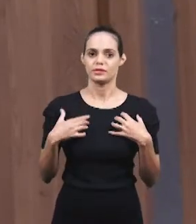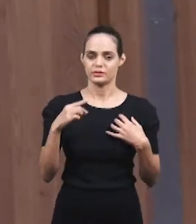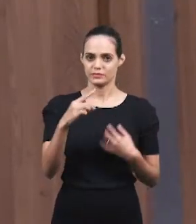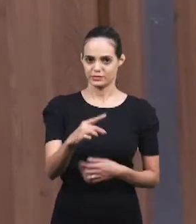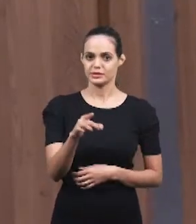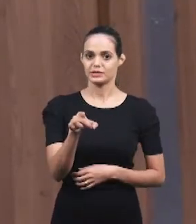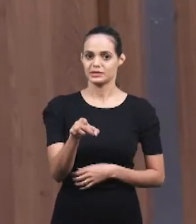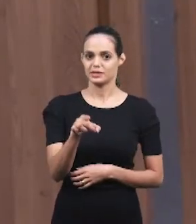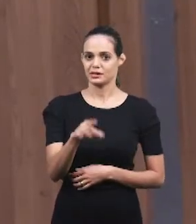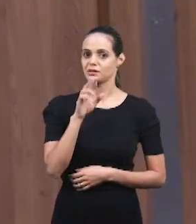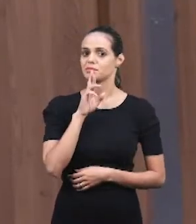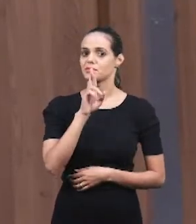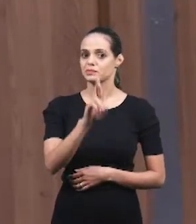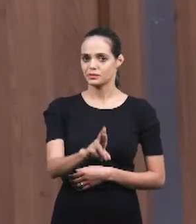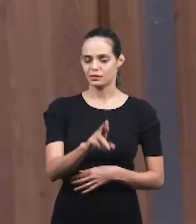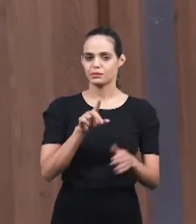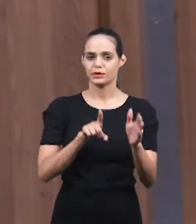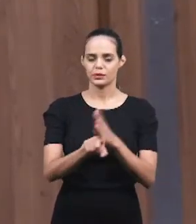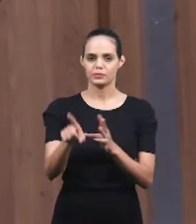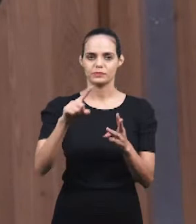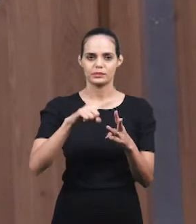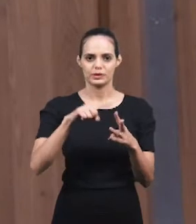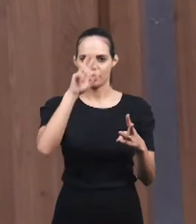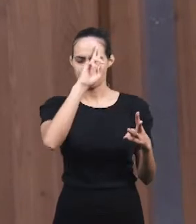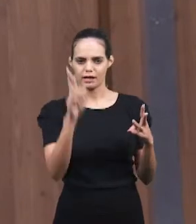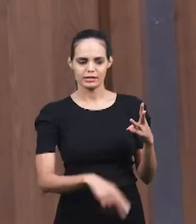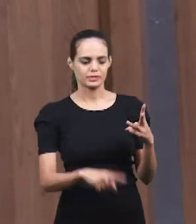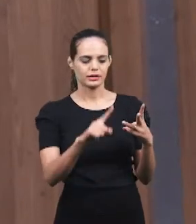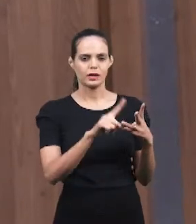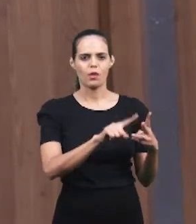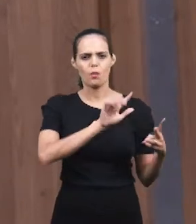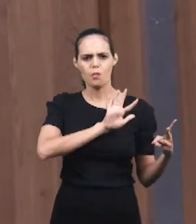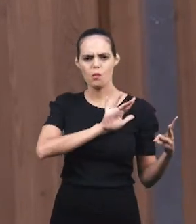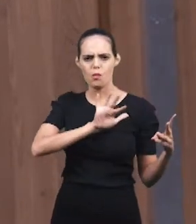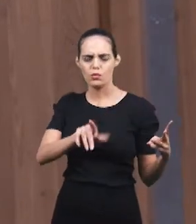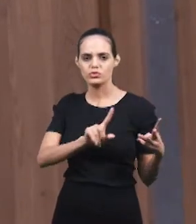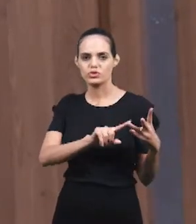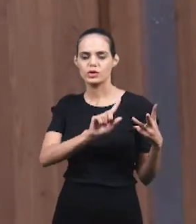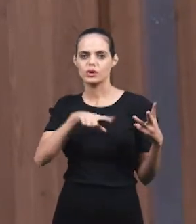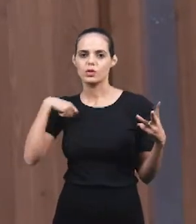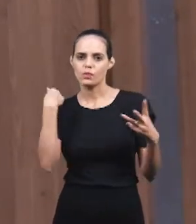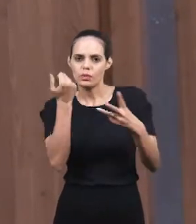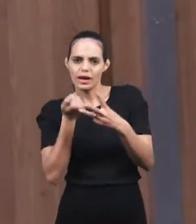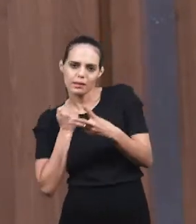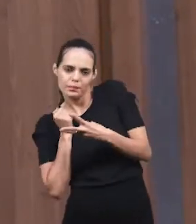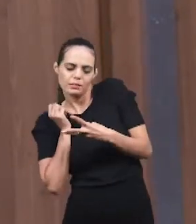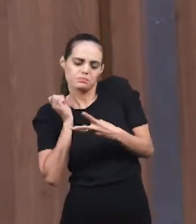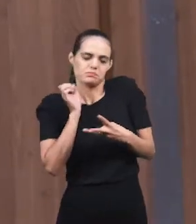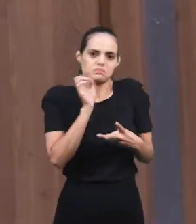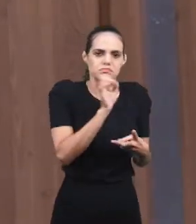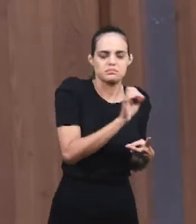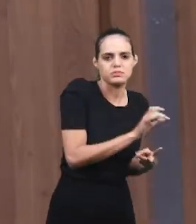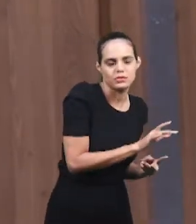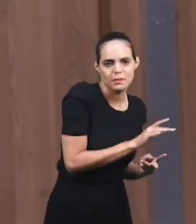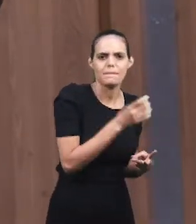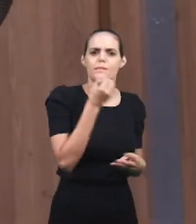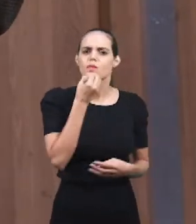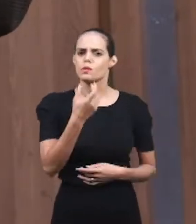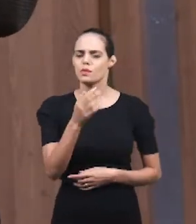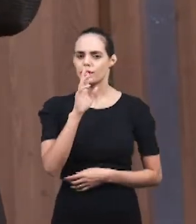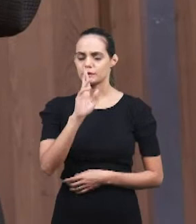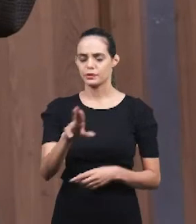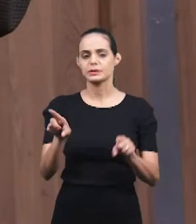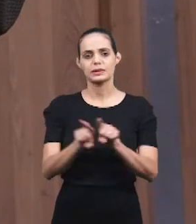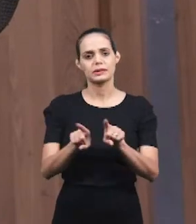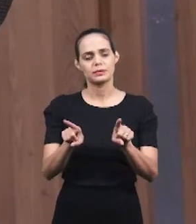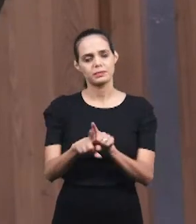a pergunta, né? Deixou ali a razão, deixou a multidão, deixou a capa, muito bem colocado na sua resposta. E também